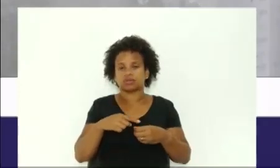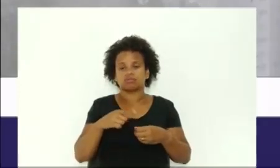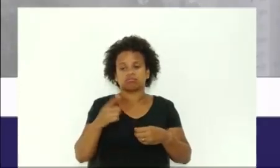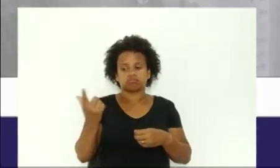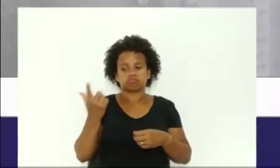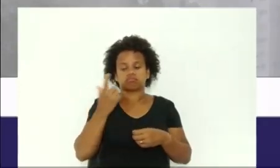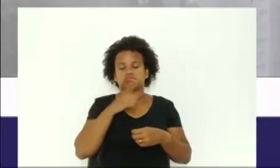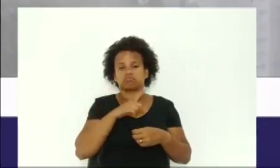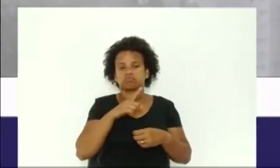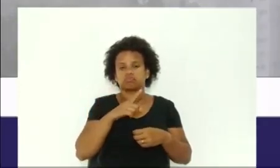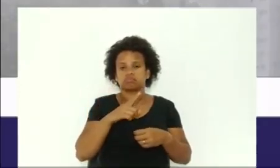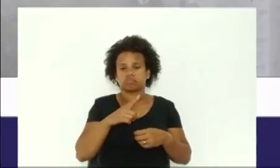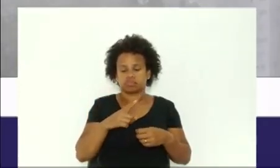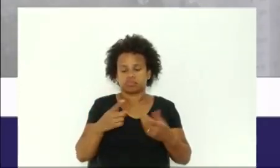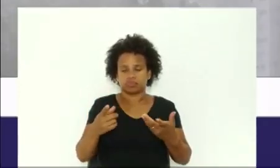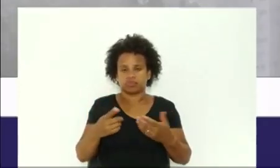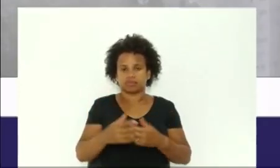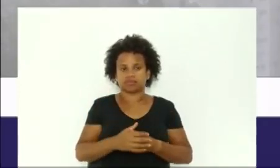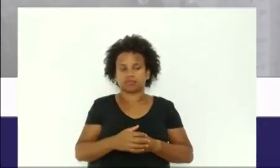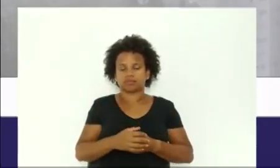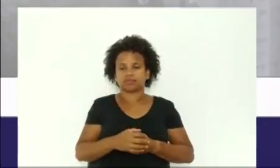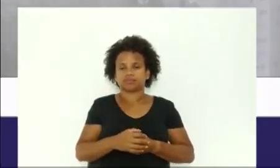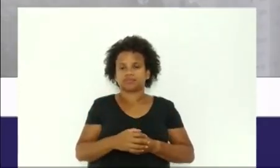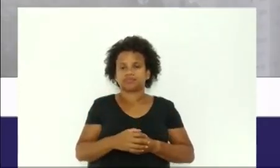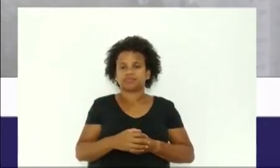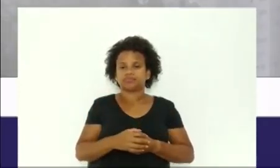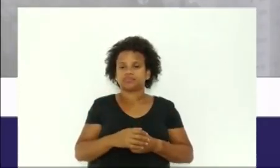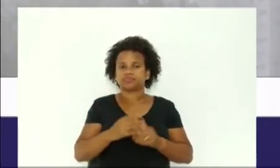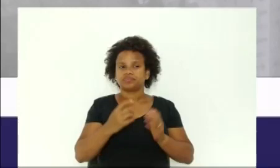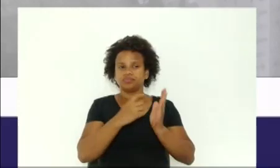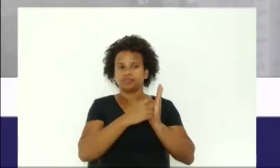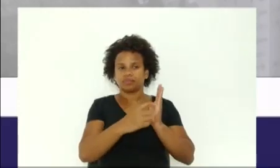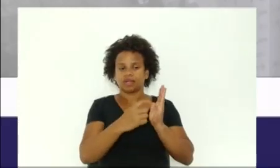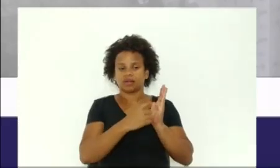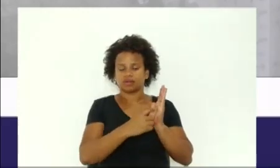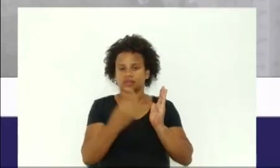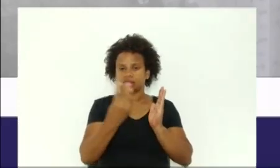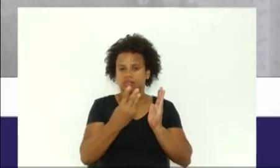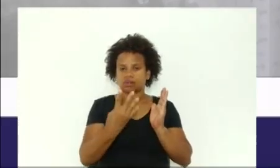dessas questões. Então, os parágrafos 3º e 4º. O 3º,